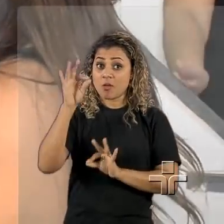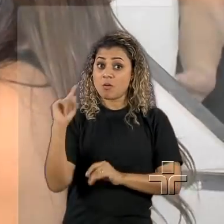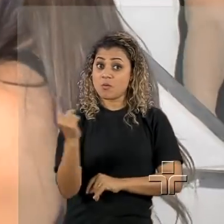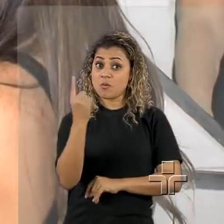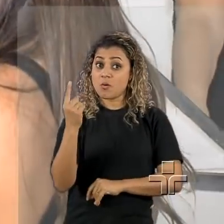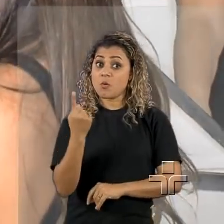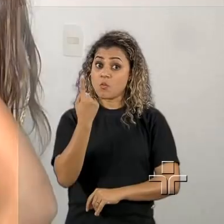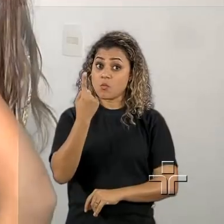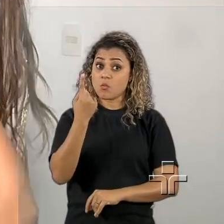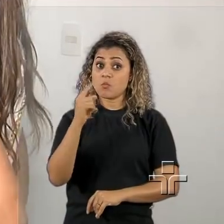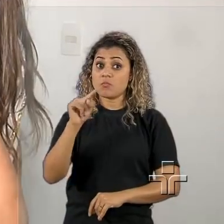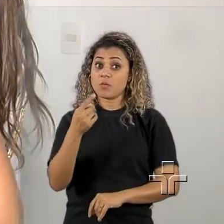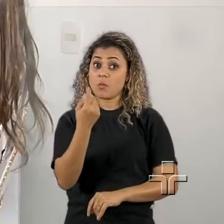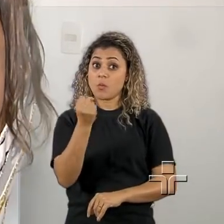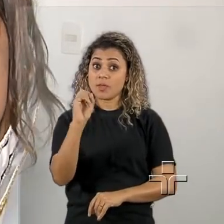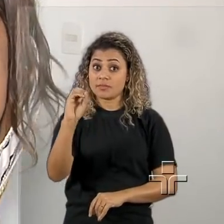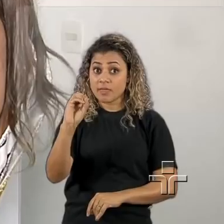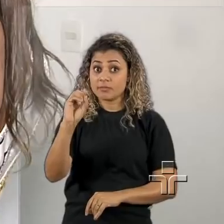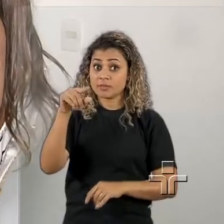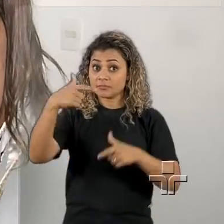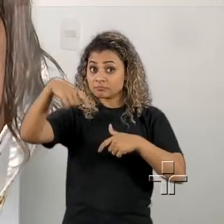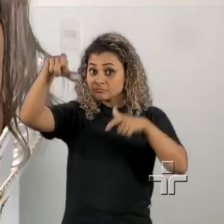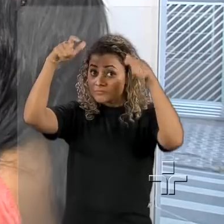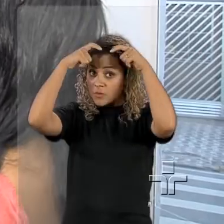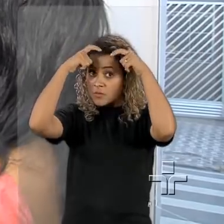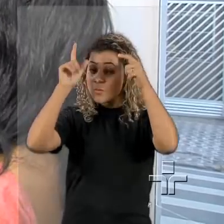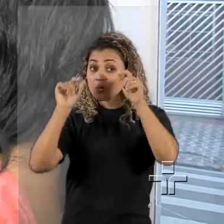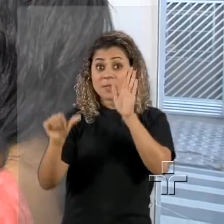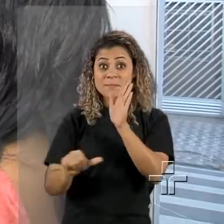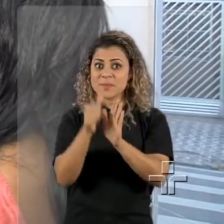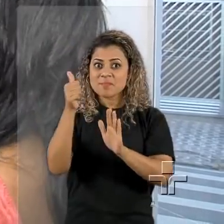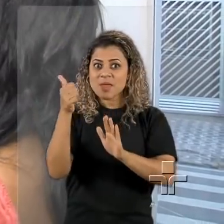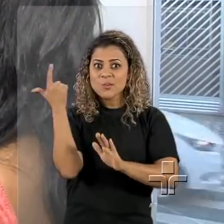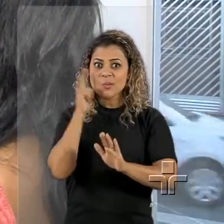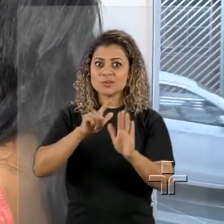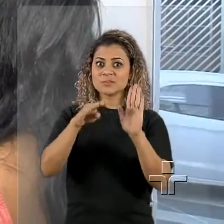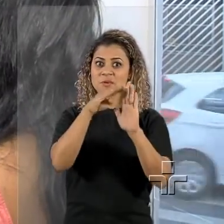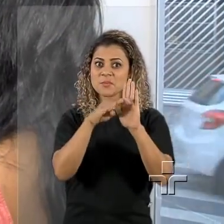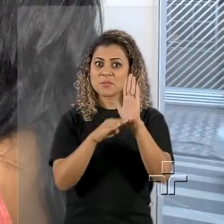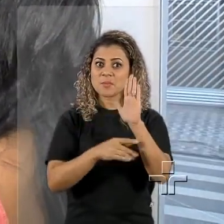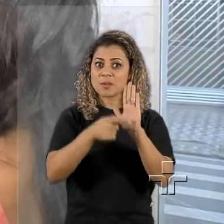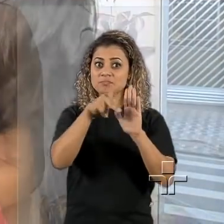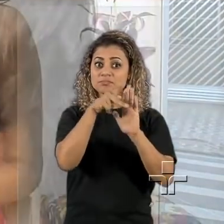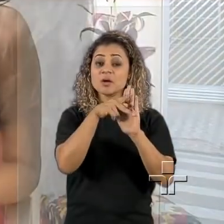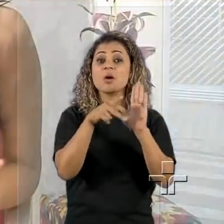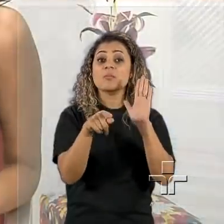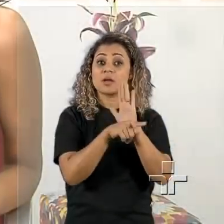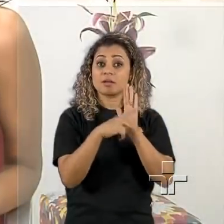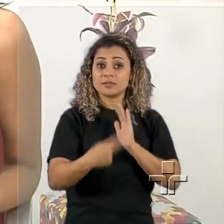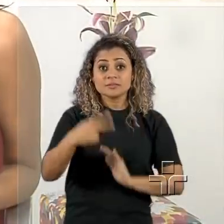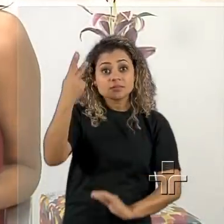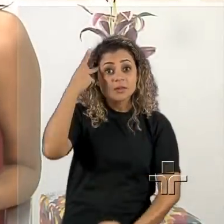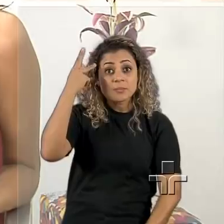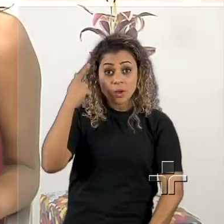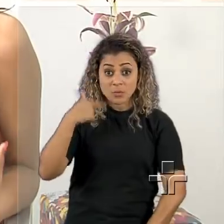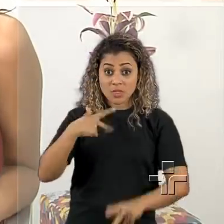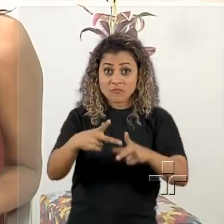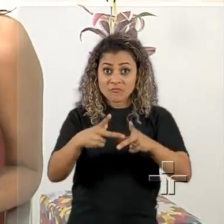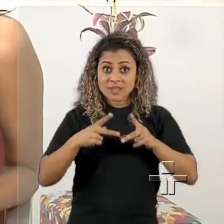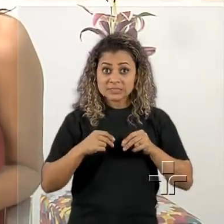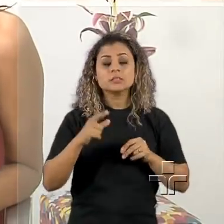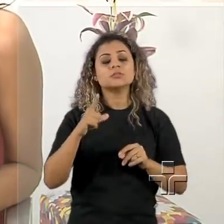e é ensinado a jovens isso em universidades, como se o mercado e a iniciativa privada fosse, na verdade, o problema do